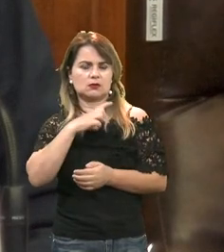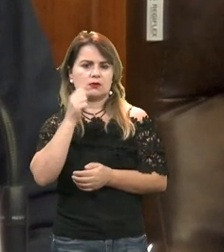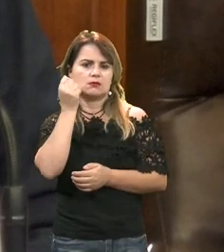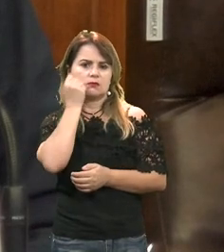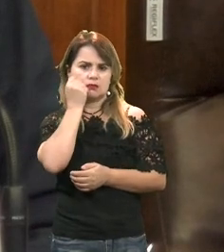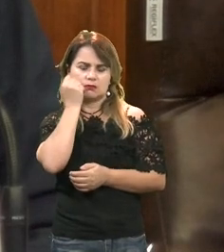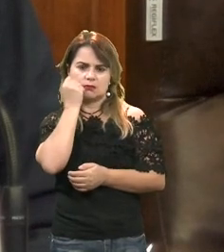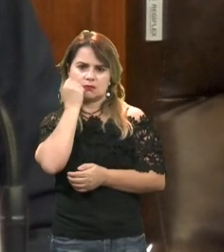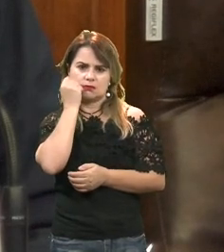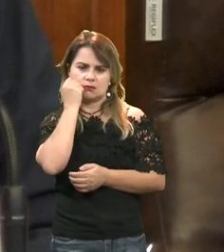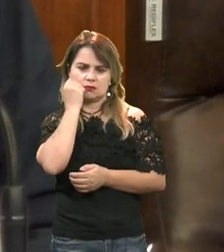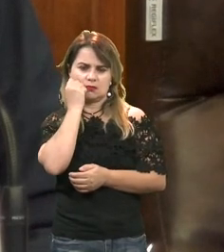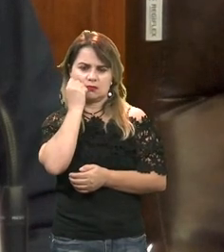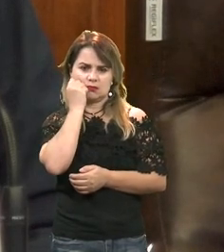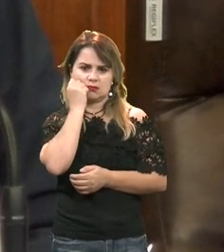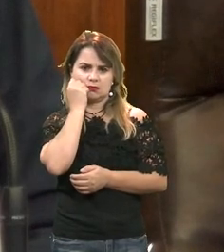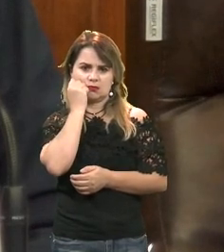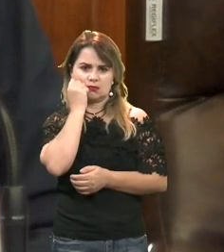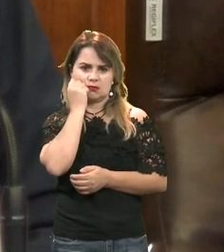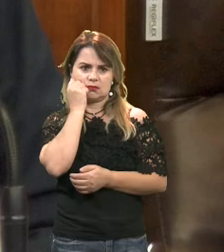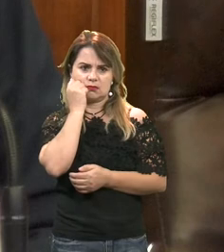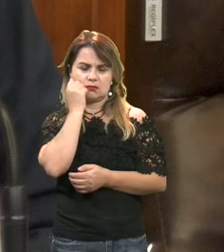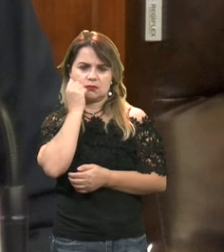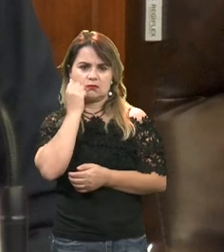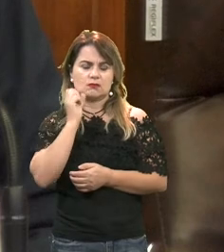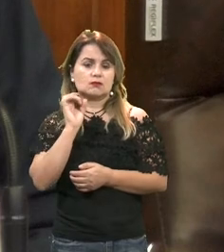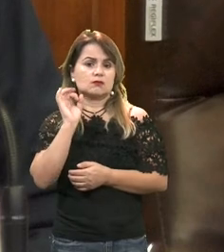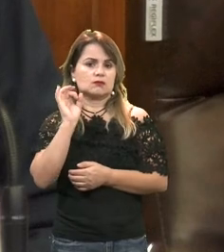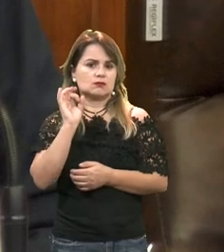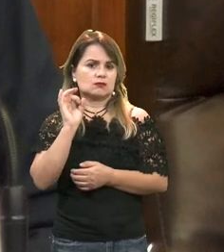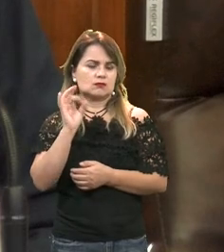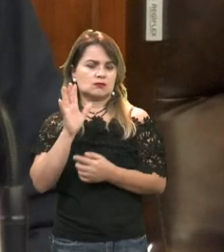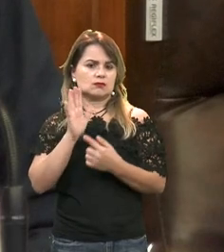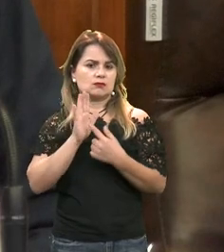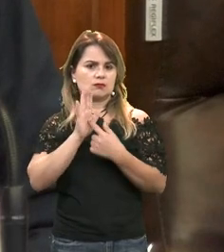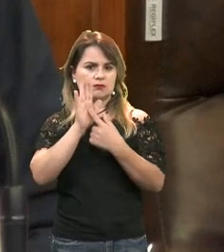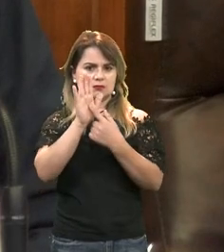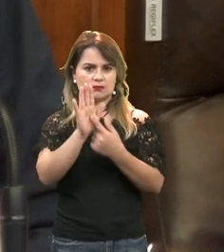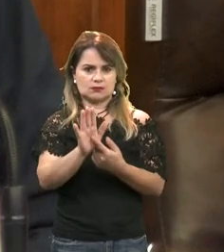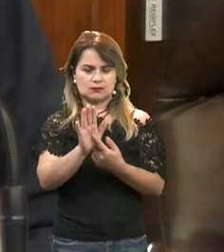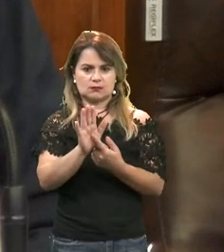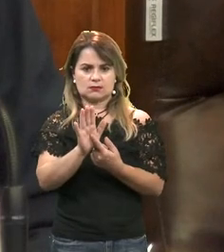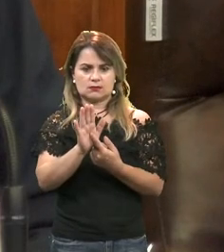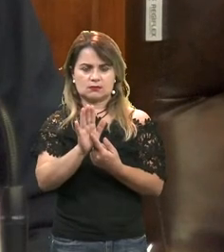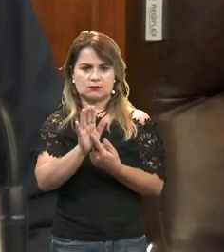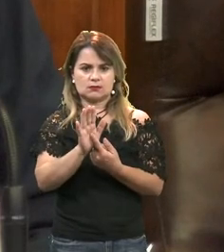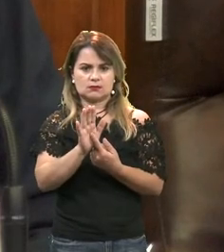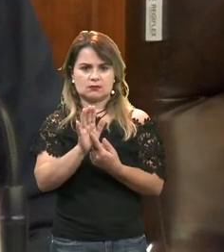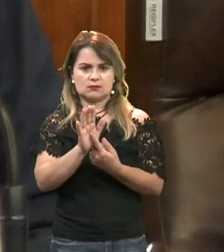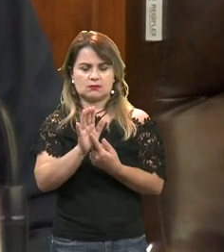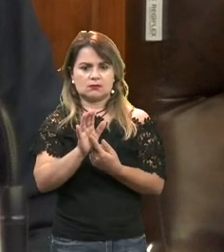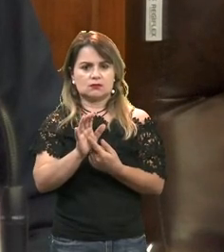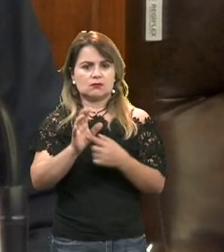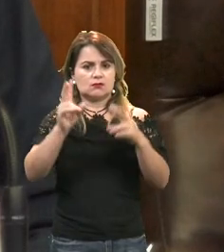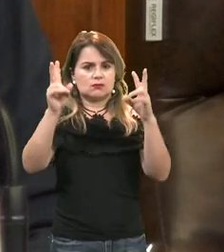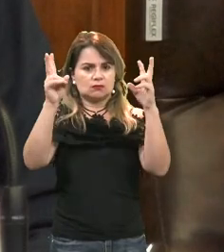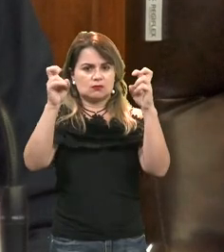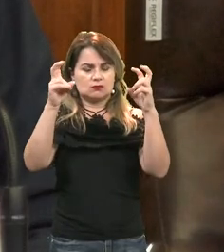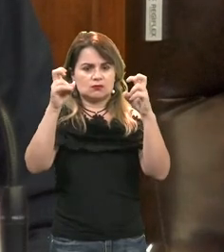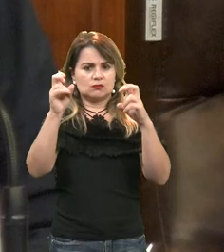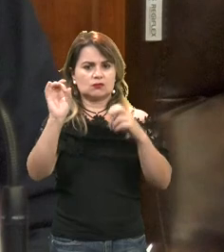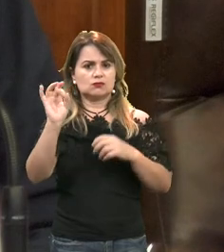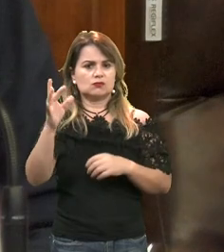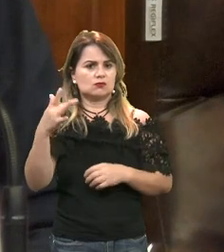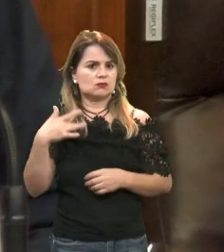Então, só uma colocação para dizer, né, que não é só na questão da saúde da